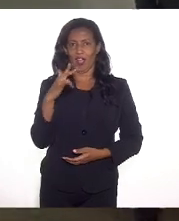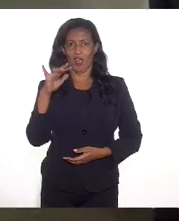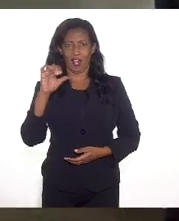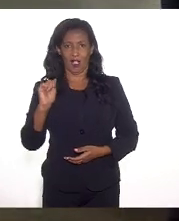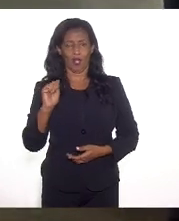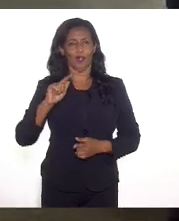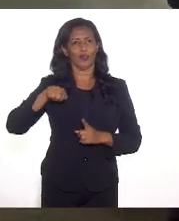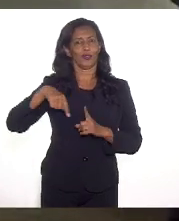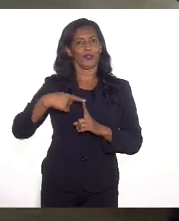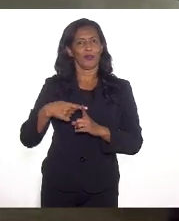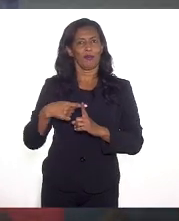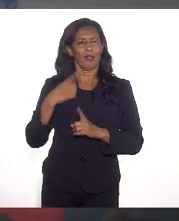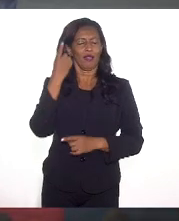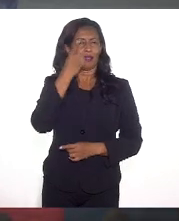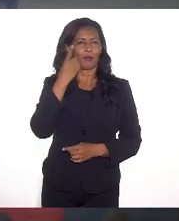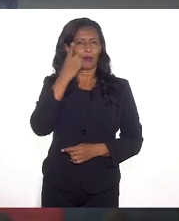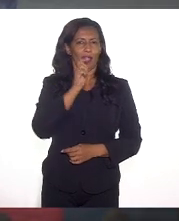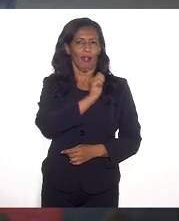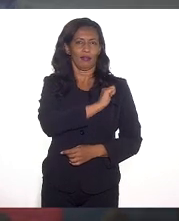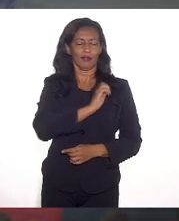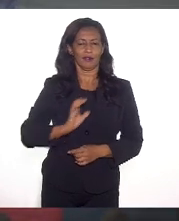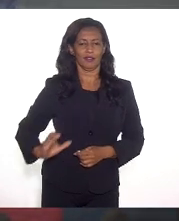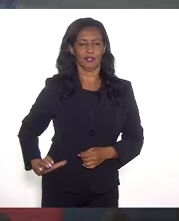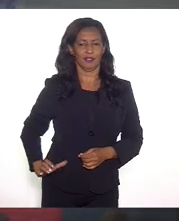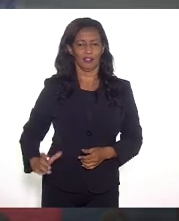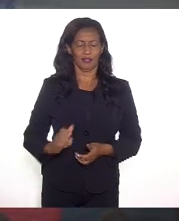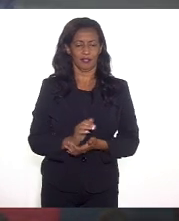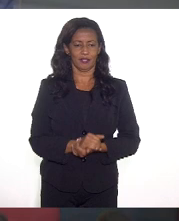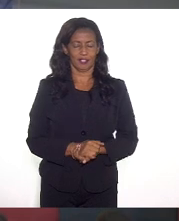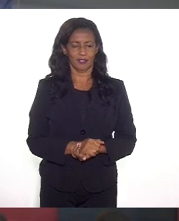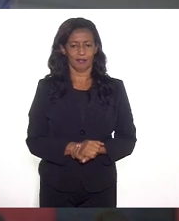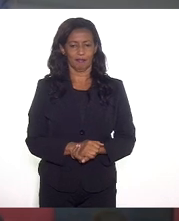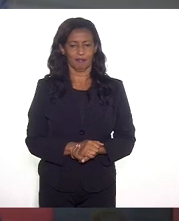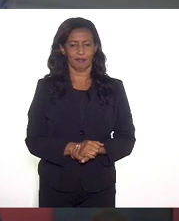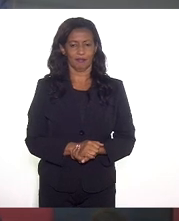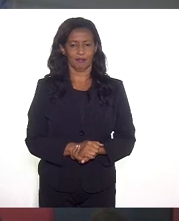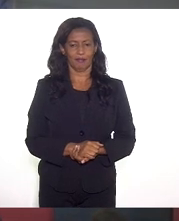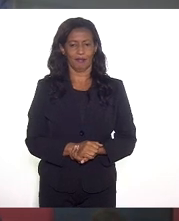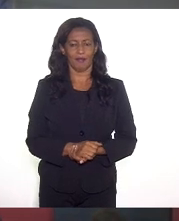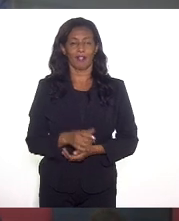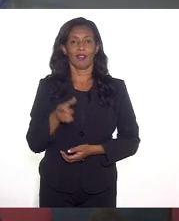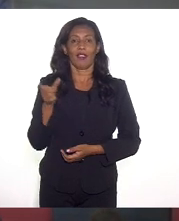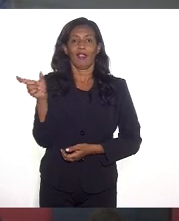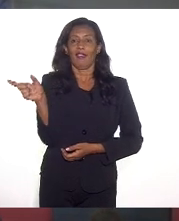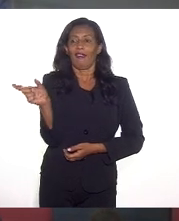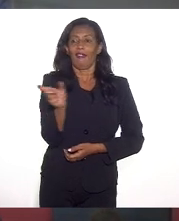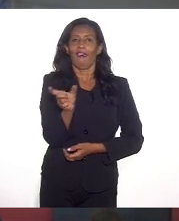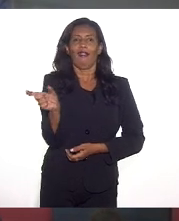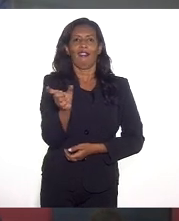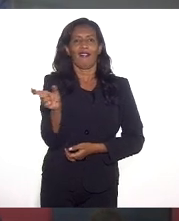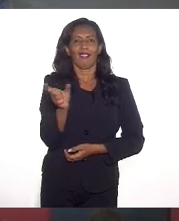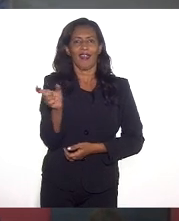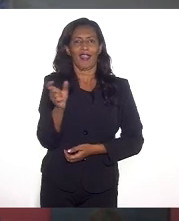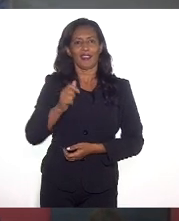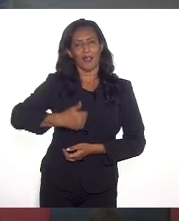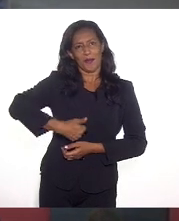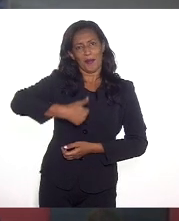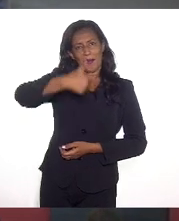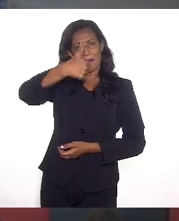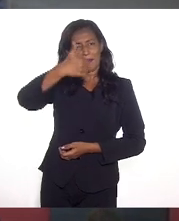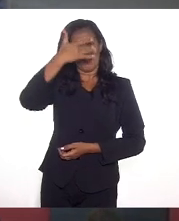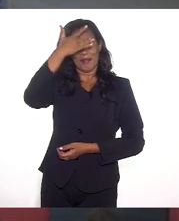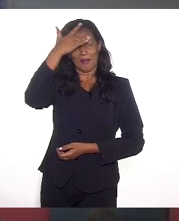com o deputado André Siciliano, fará do cartão a primeira